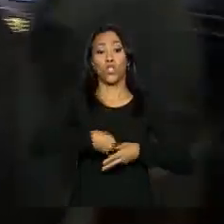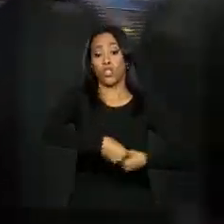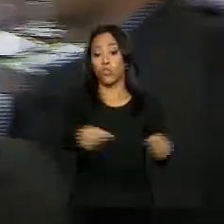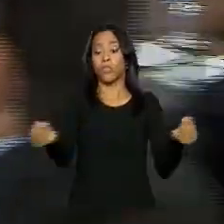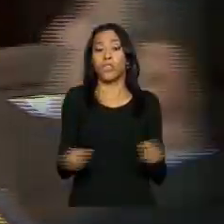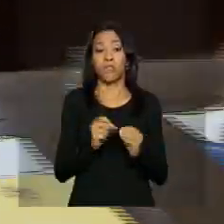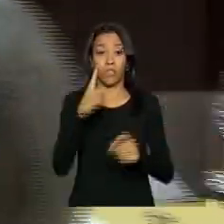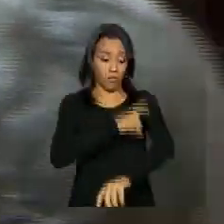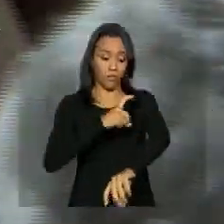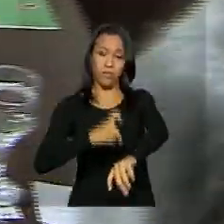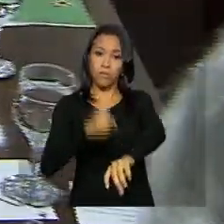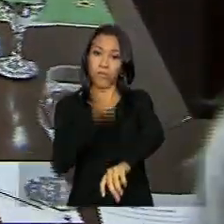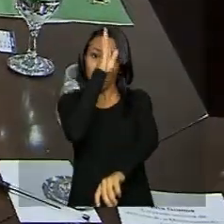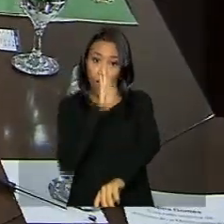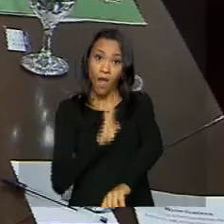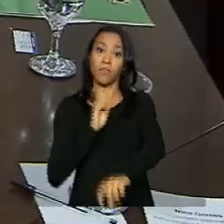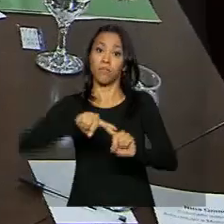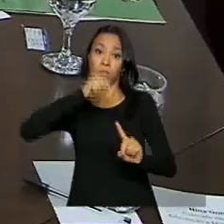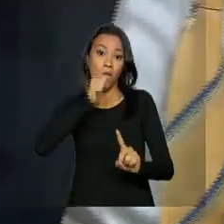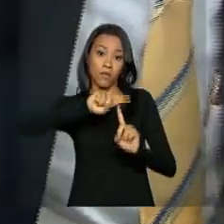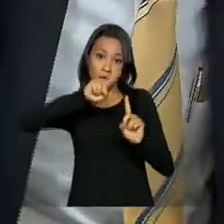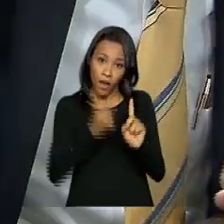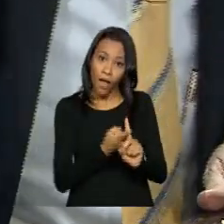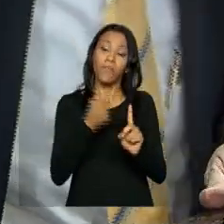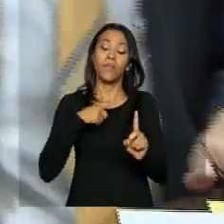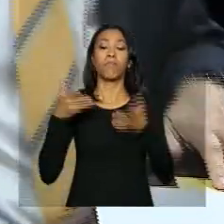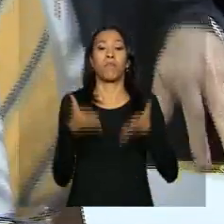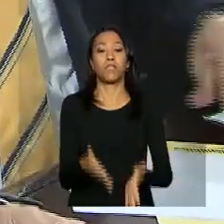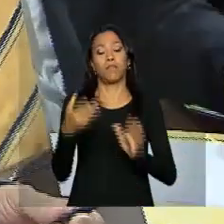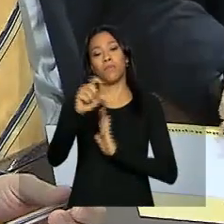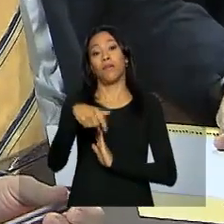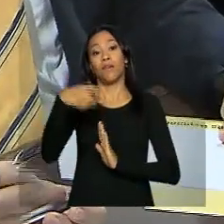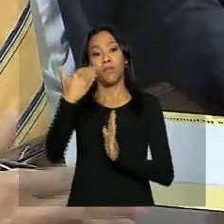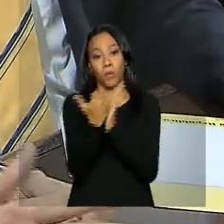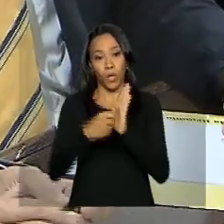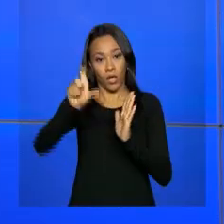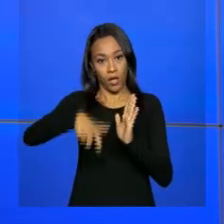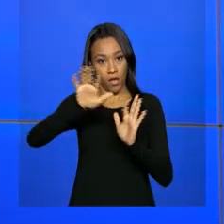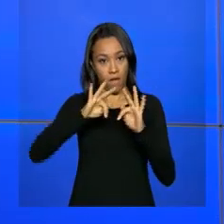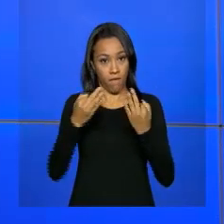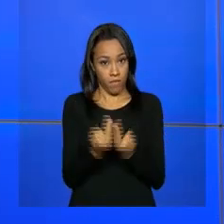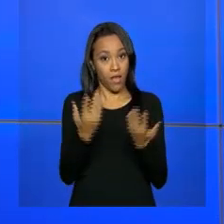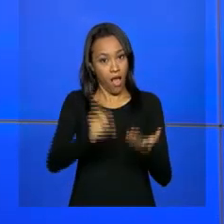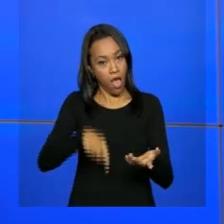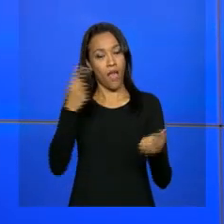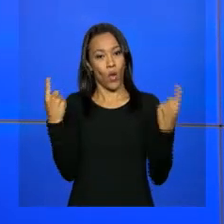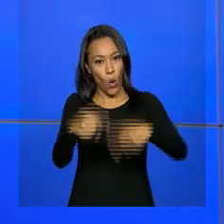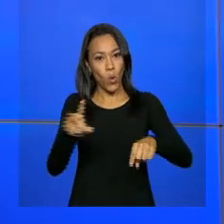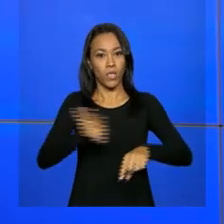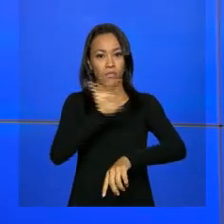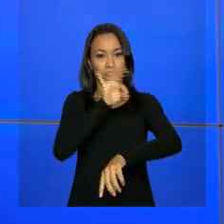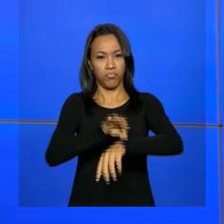para grávidas pertencentes ao programa Bolsa Família a ação faz parte do mutirão de combate à